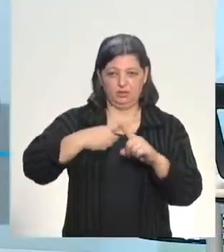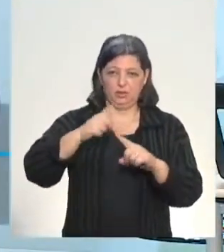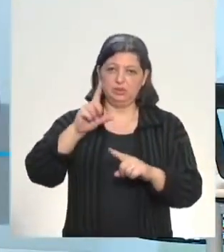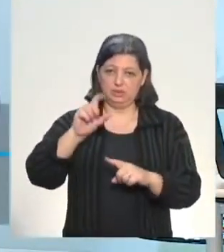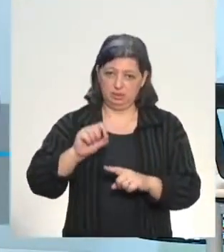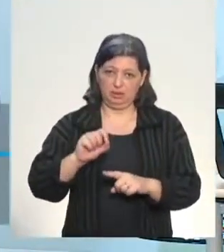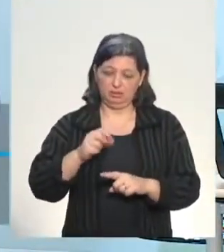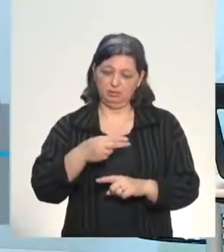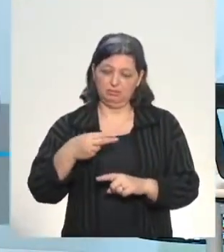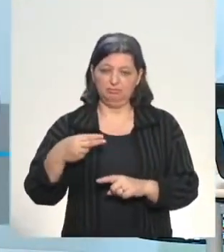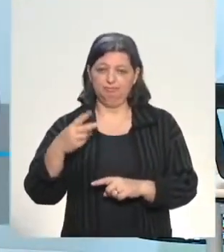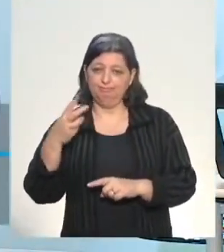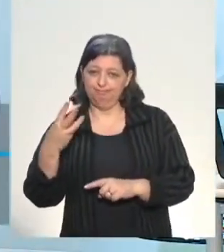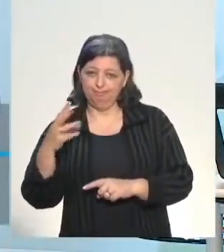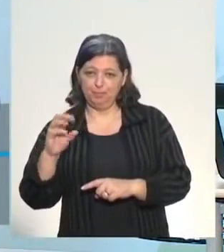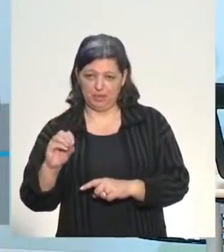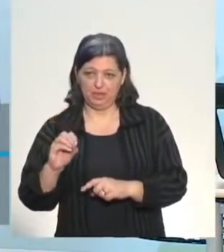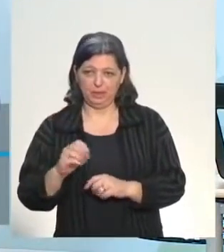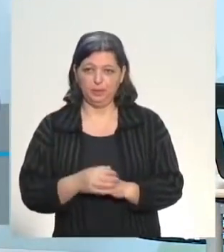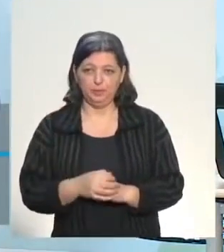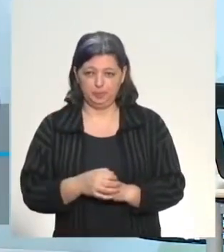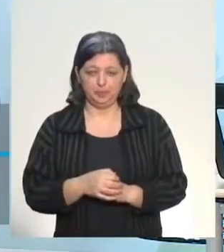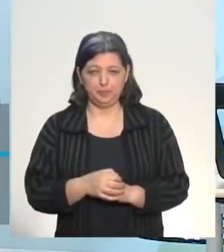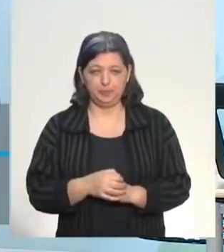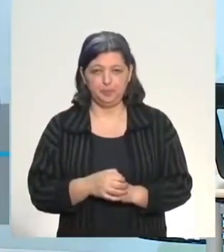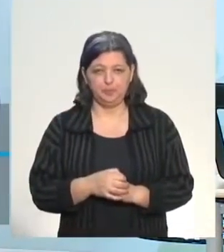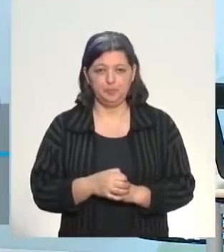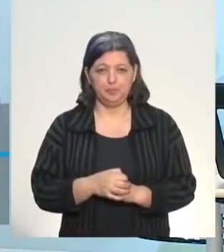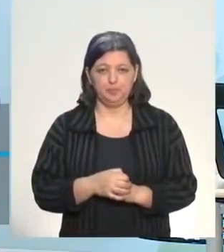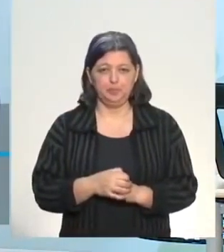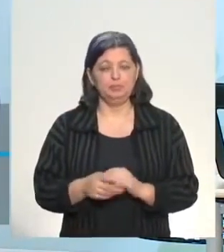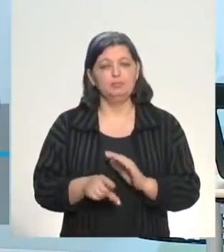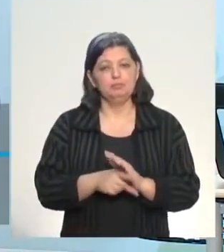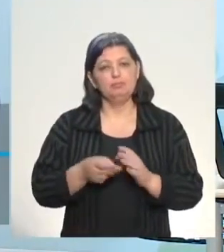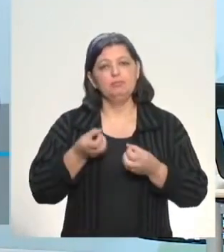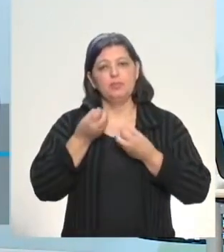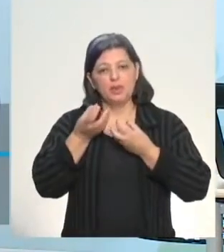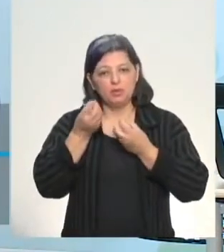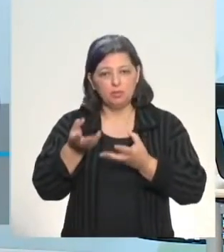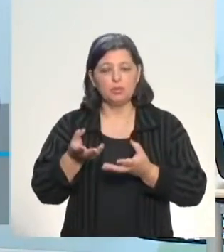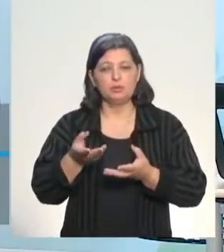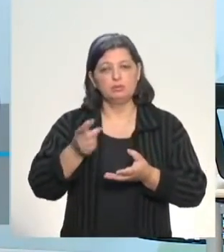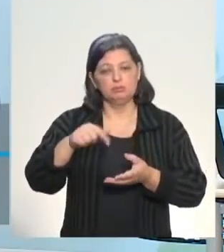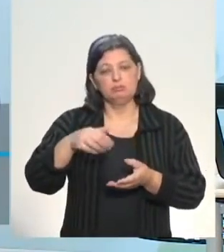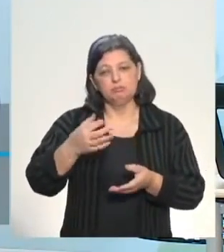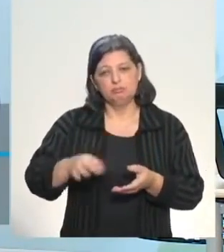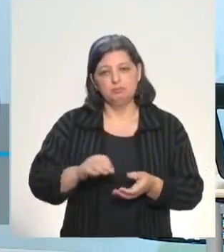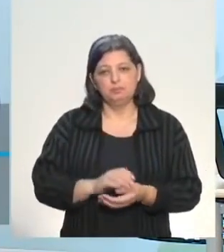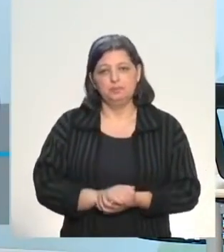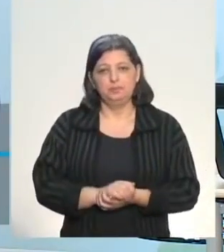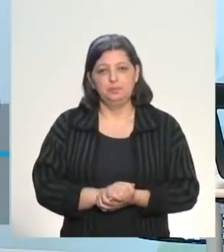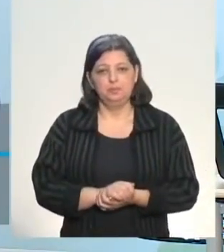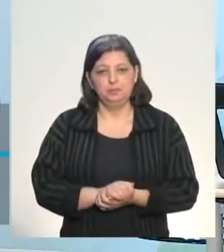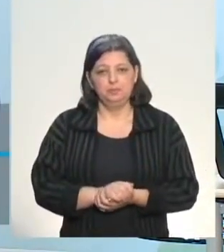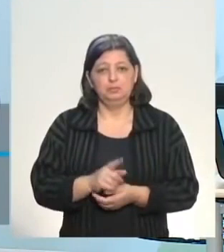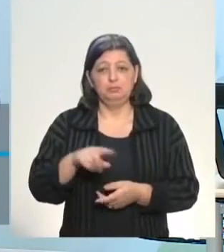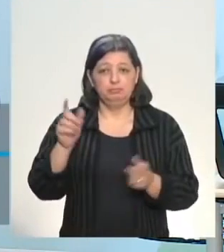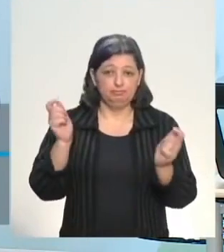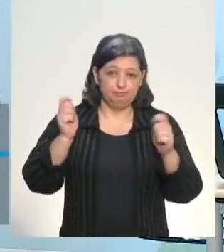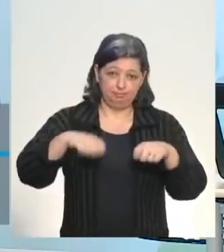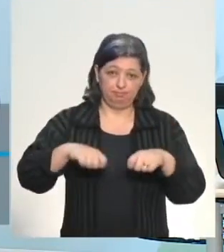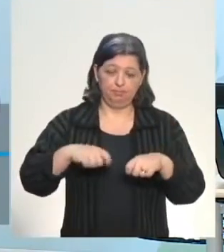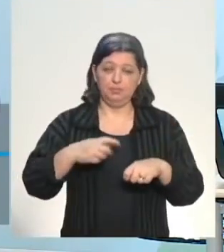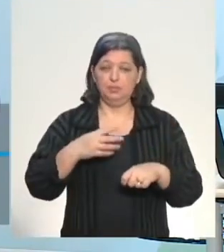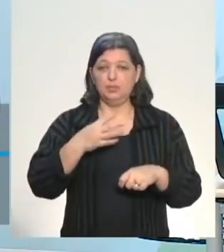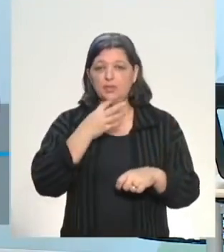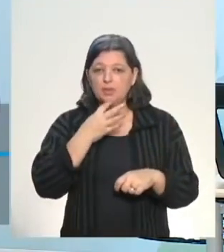encontrarei 30. Então, a ideia da criação da lei de formação é exatamente essa, né? Te dá a possibilidade de